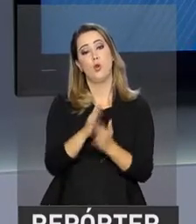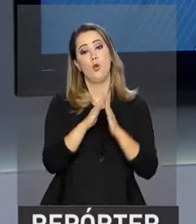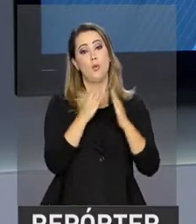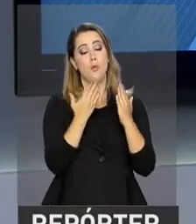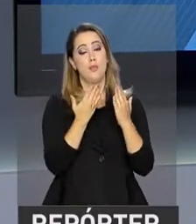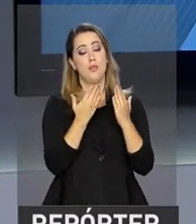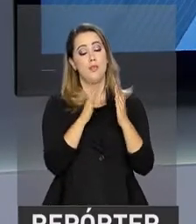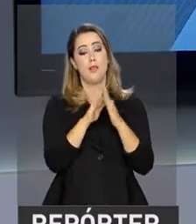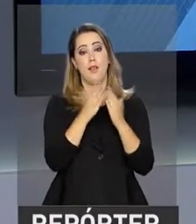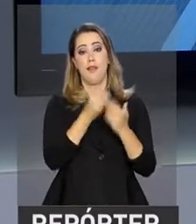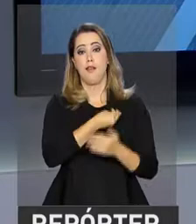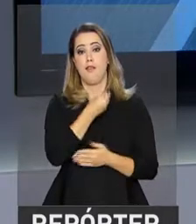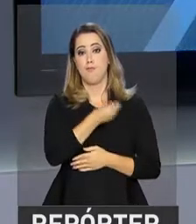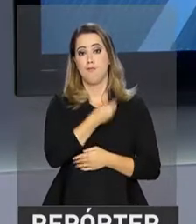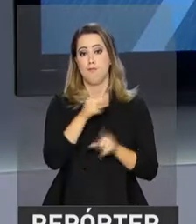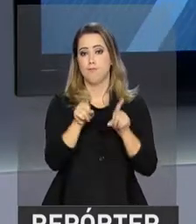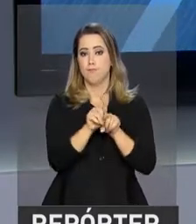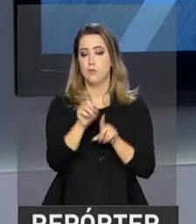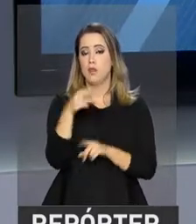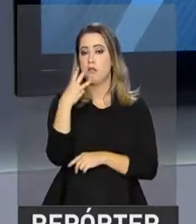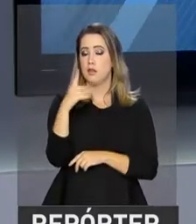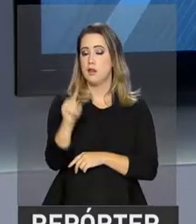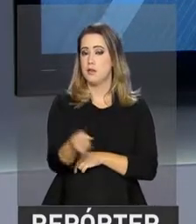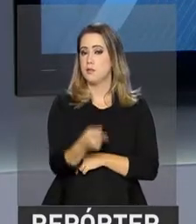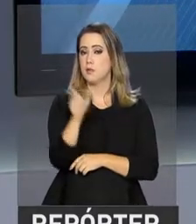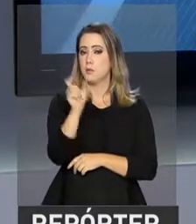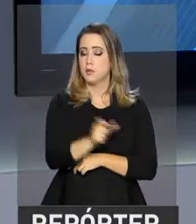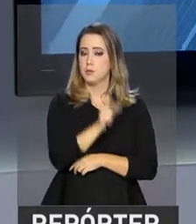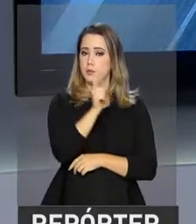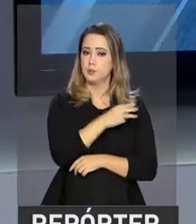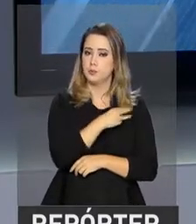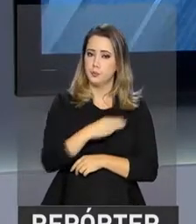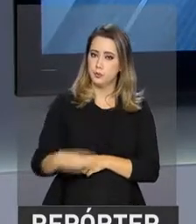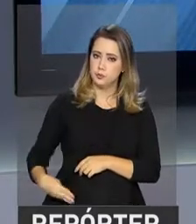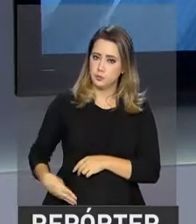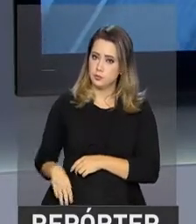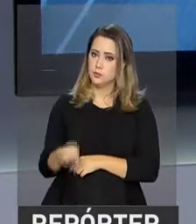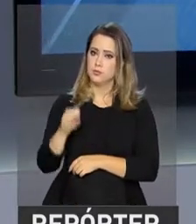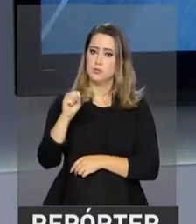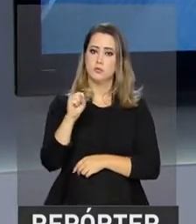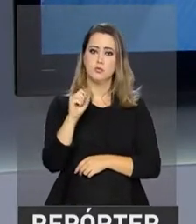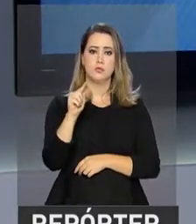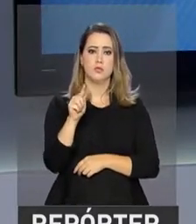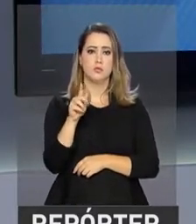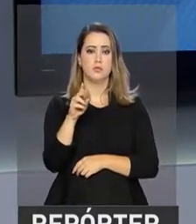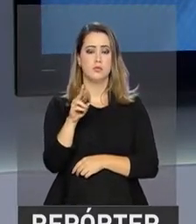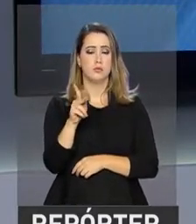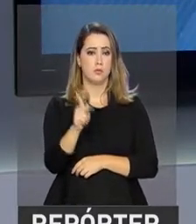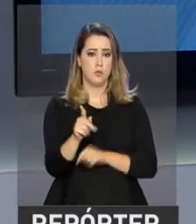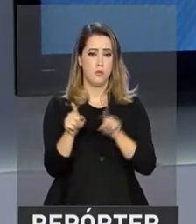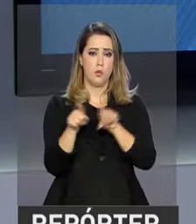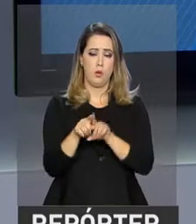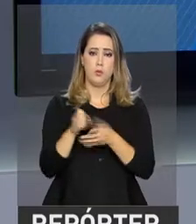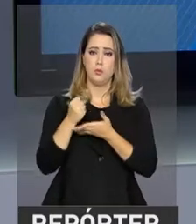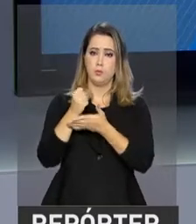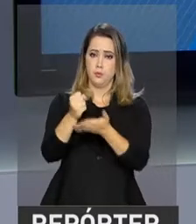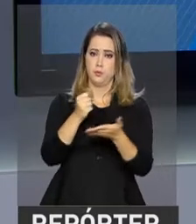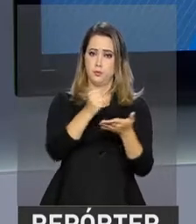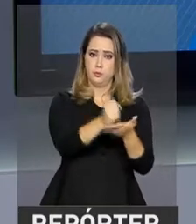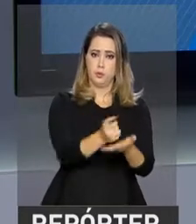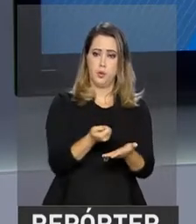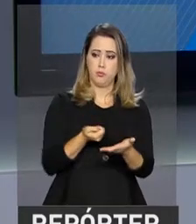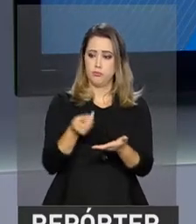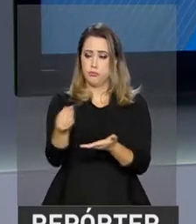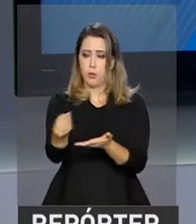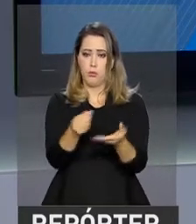para mais 3 mil pessoas. O ministro da Secretaria-Geral da Presidência da República, Moreira Franco, participou da entrega das unidades do